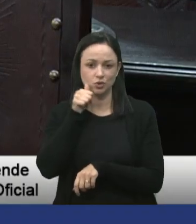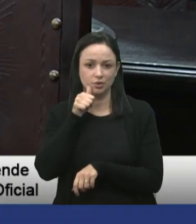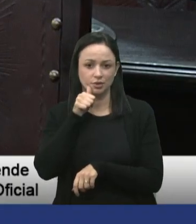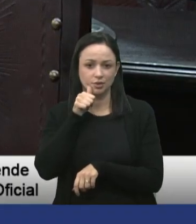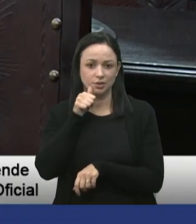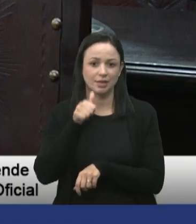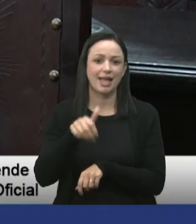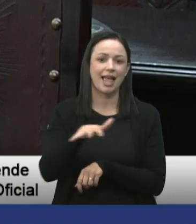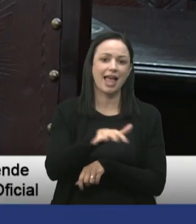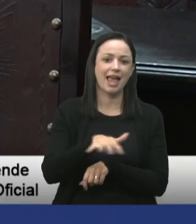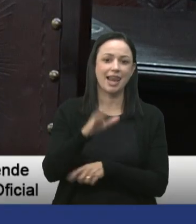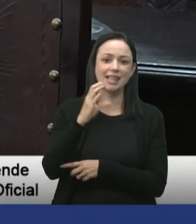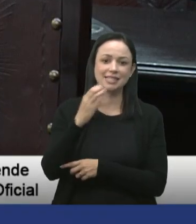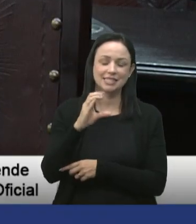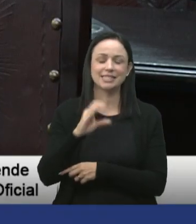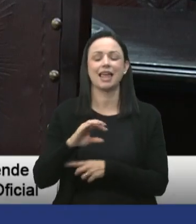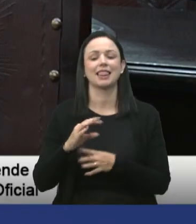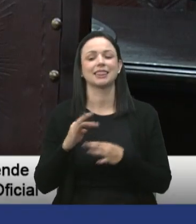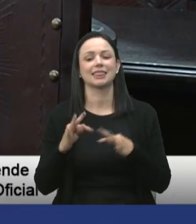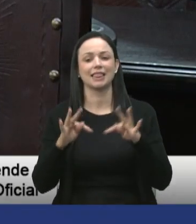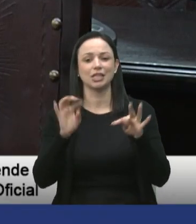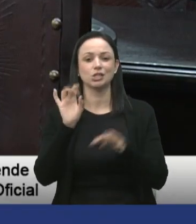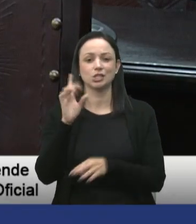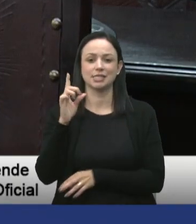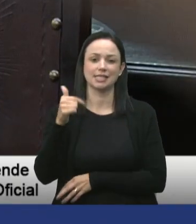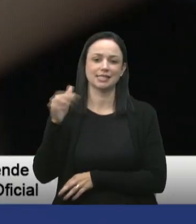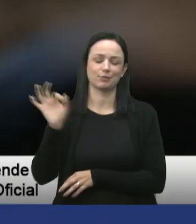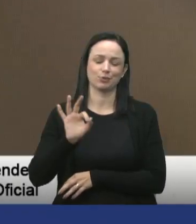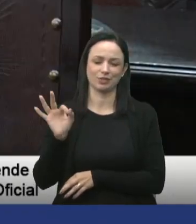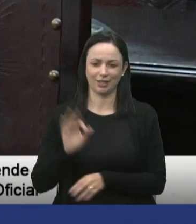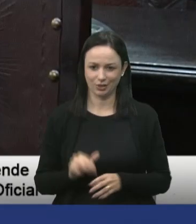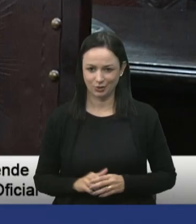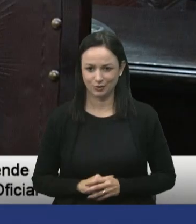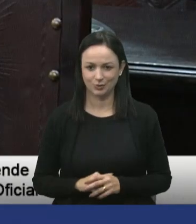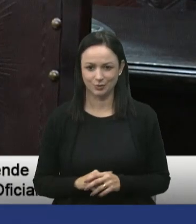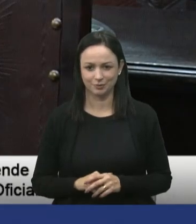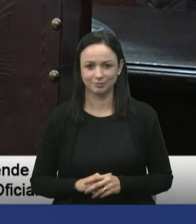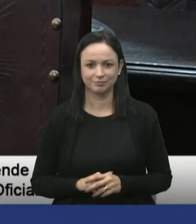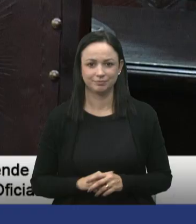na área de ciência e tecnologia, só 17%.